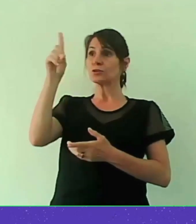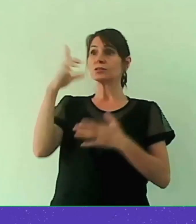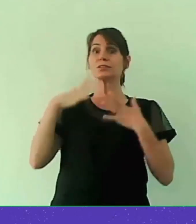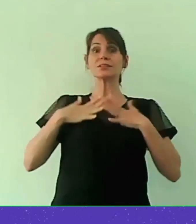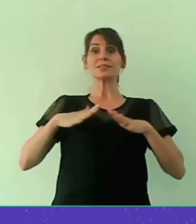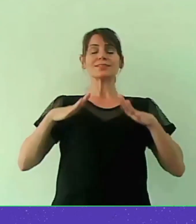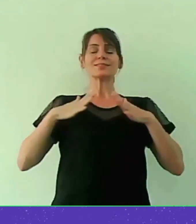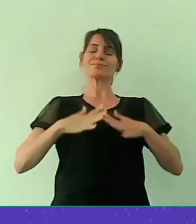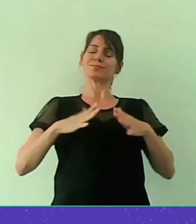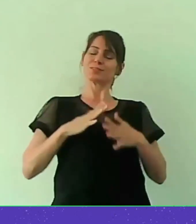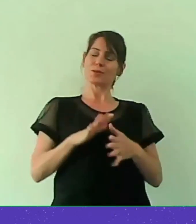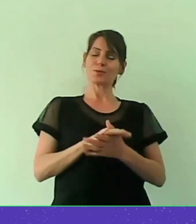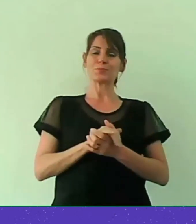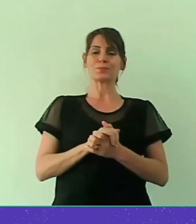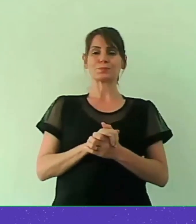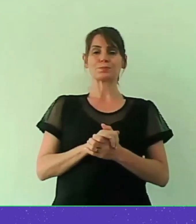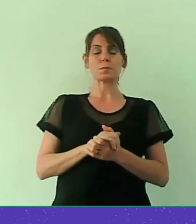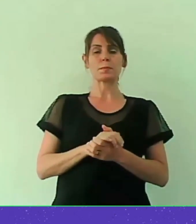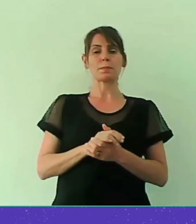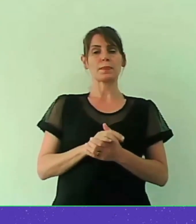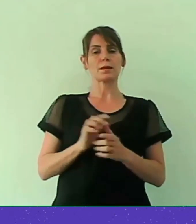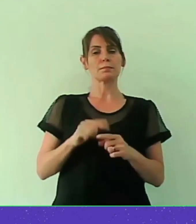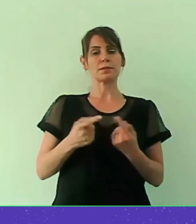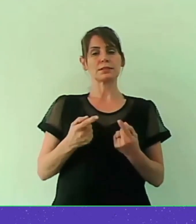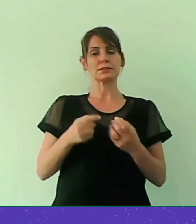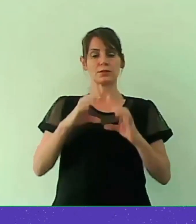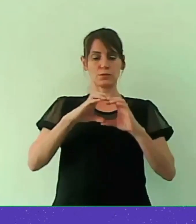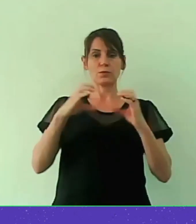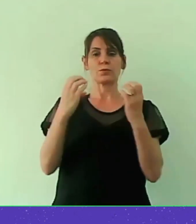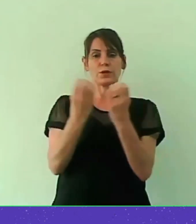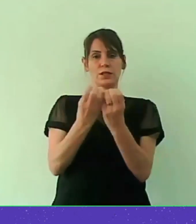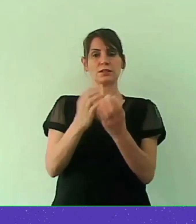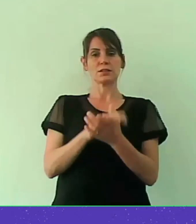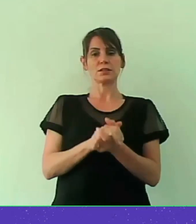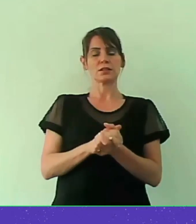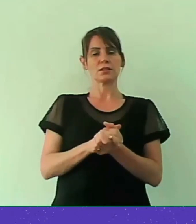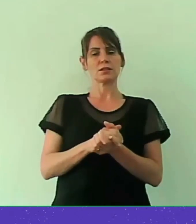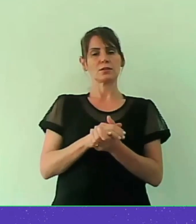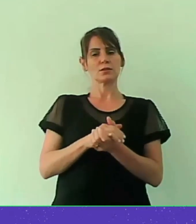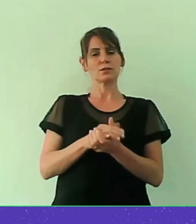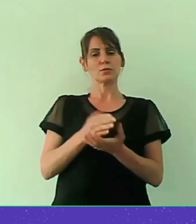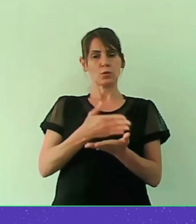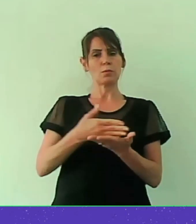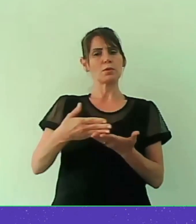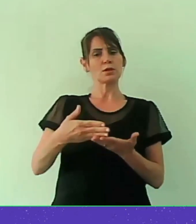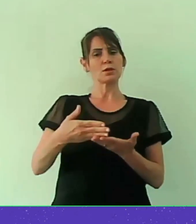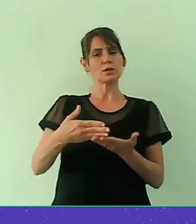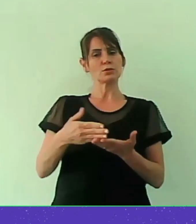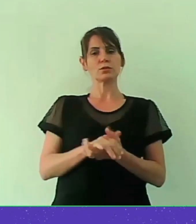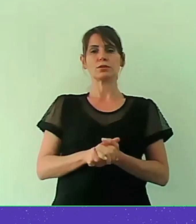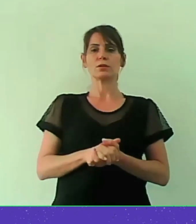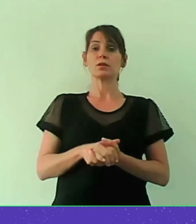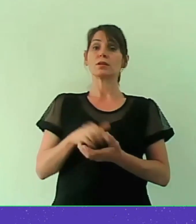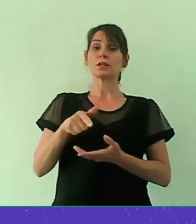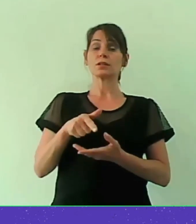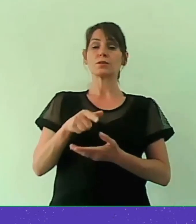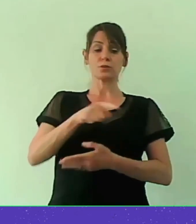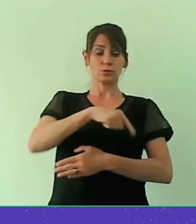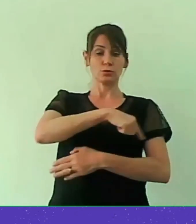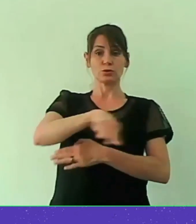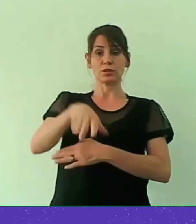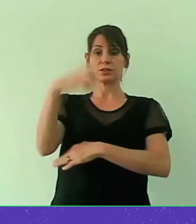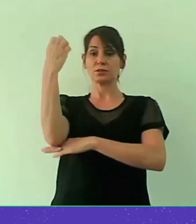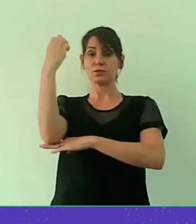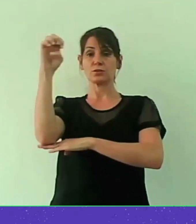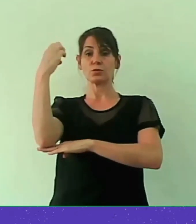Todavia, como dissemos na abertura, que uma tragédia aconteceu no Jardim do Éden, onde